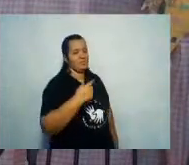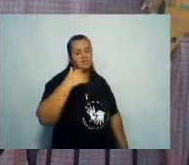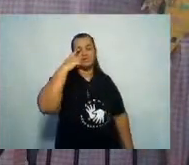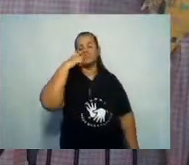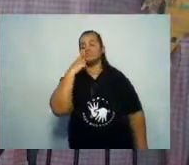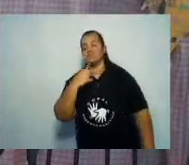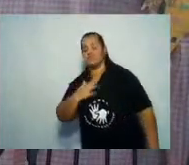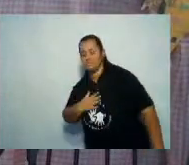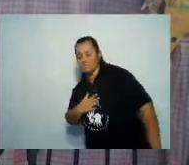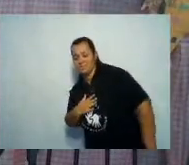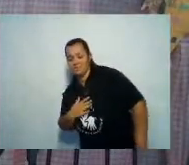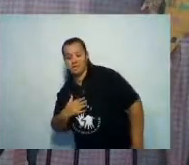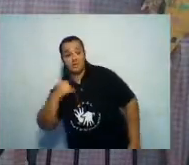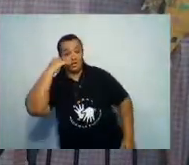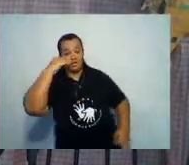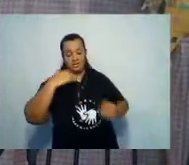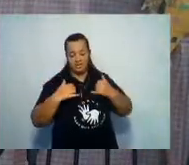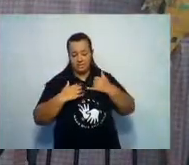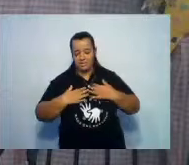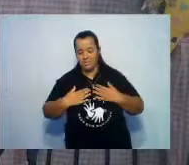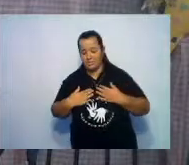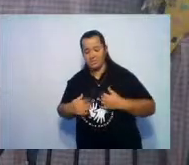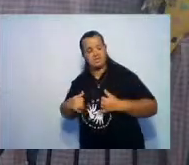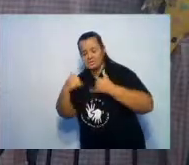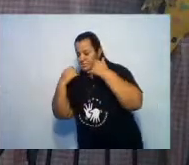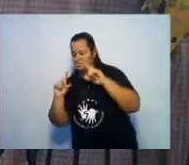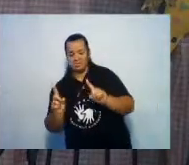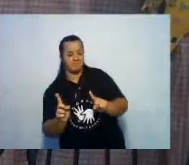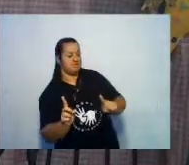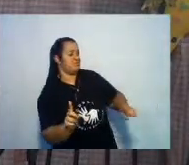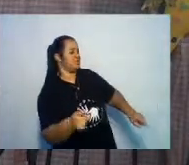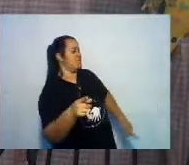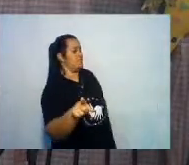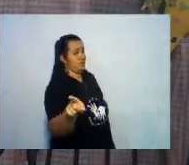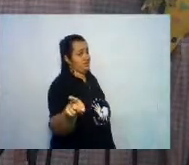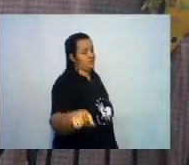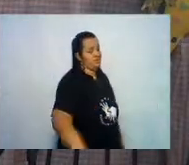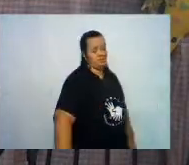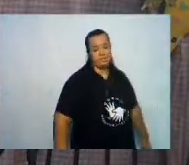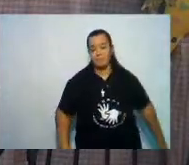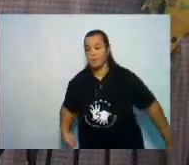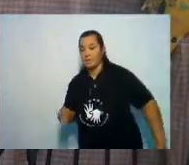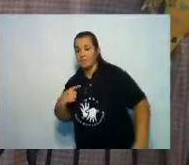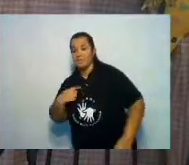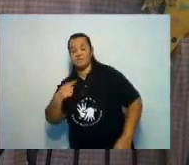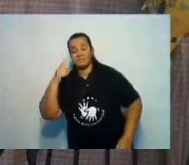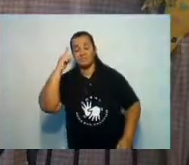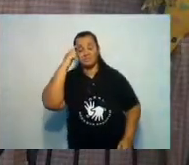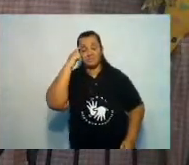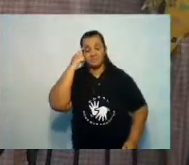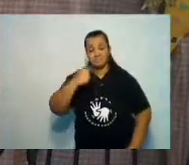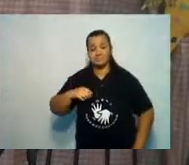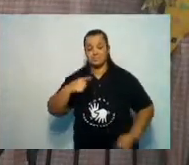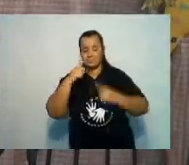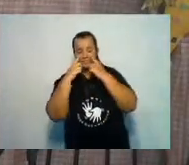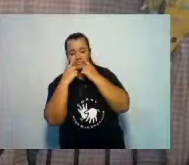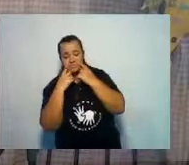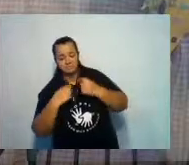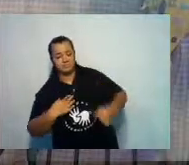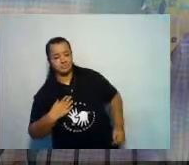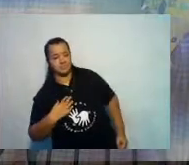pense em mim, chore por mim. Liga pra mim, não, não liga pra ele. Pense em